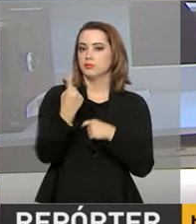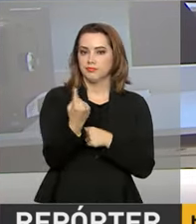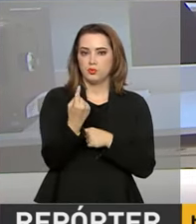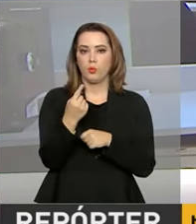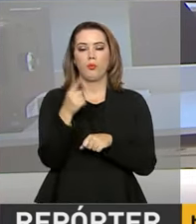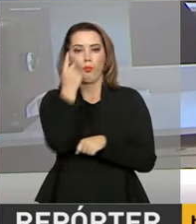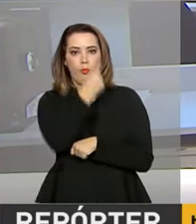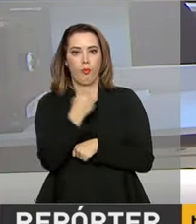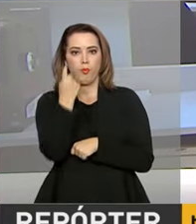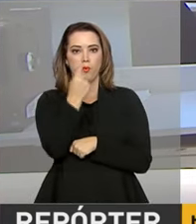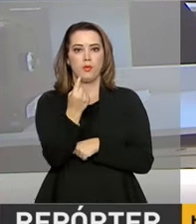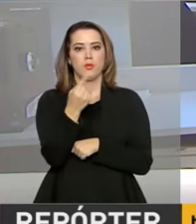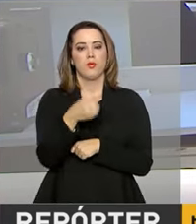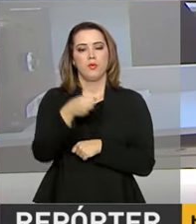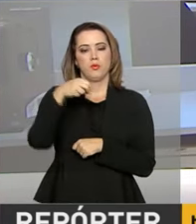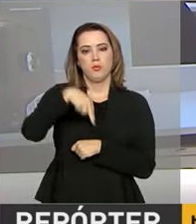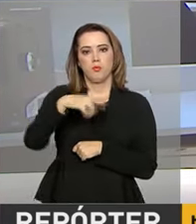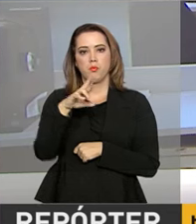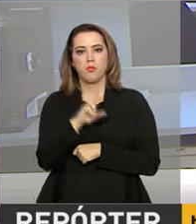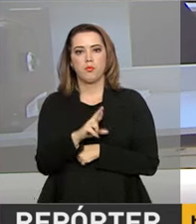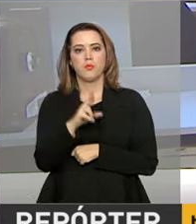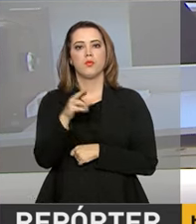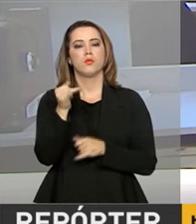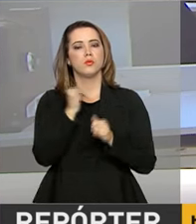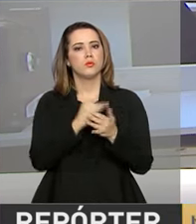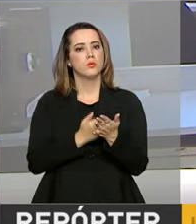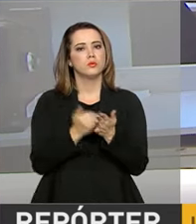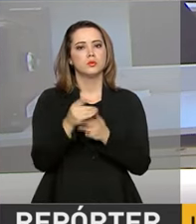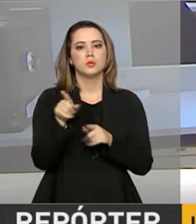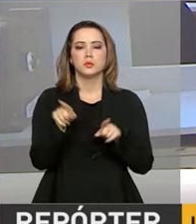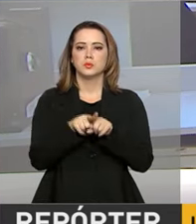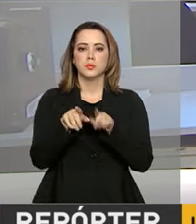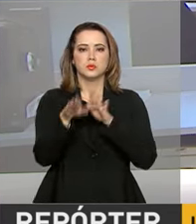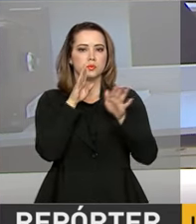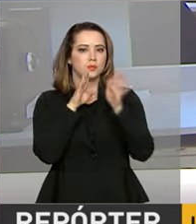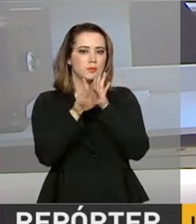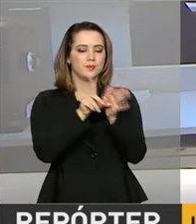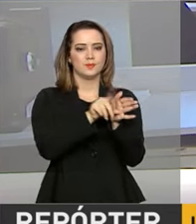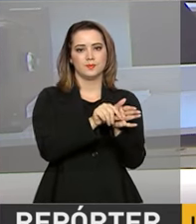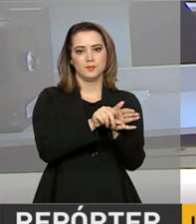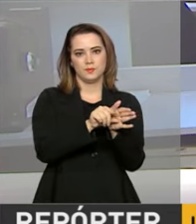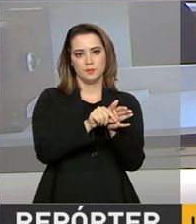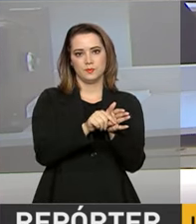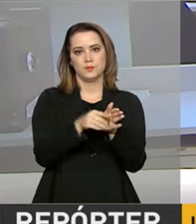na próxima edição do Repórter NBR. Acompanhe as novidades também nas nossas redes